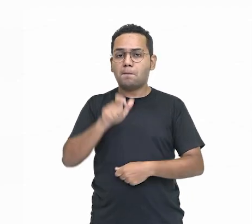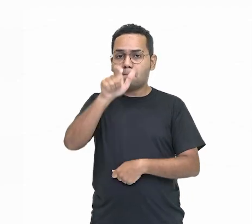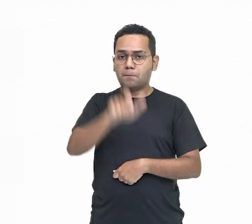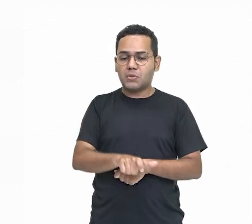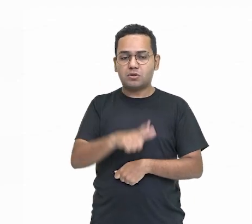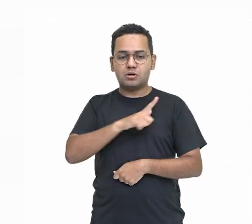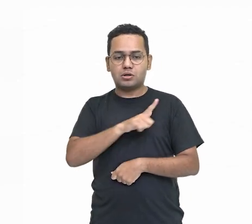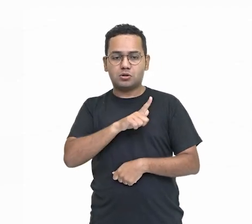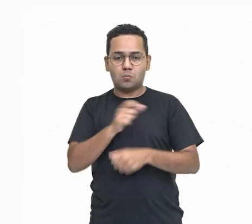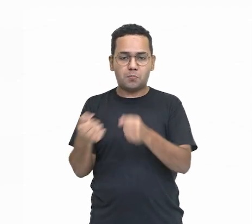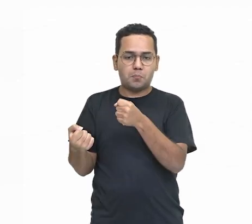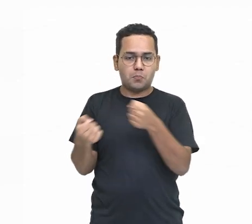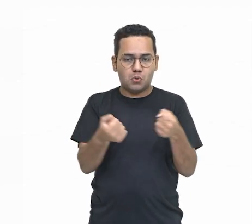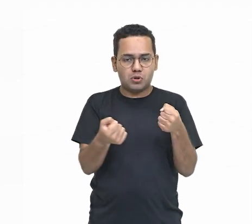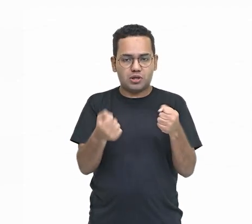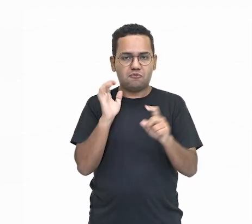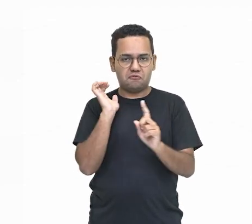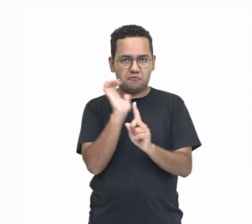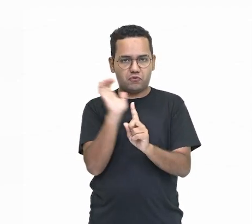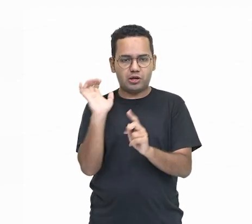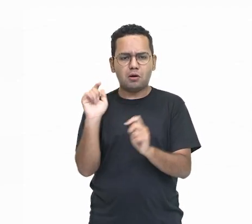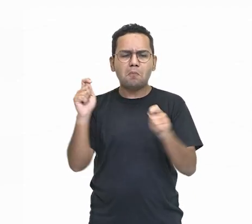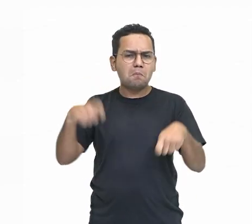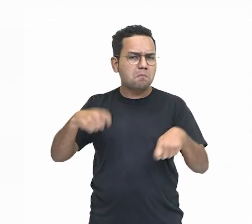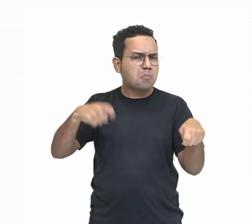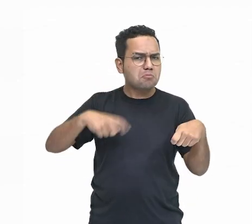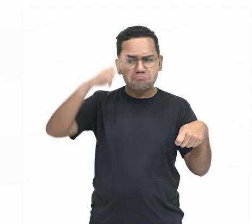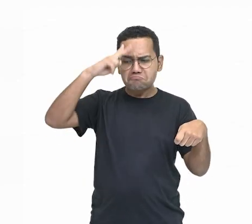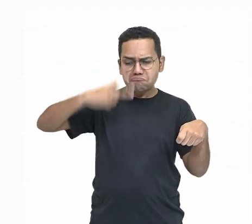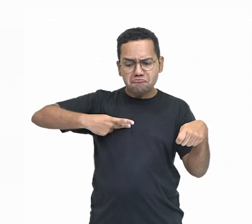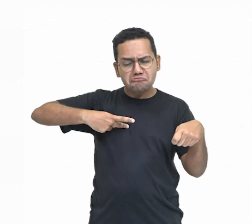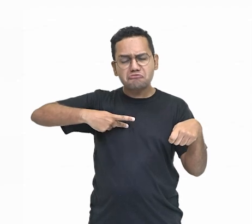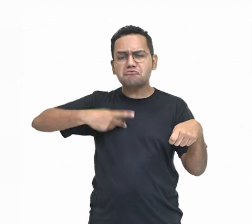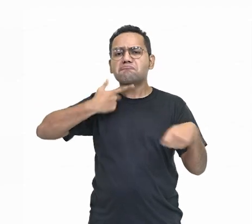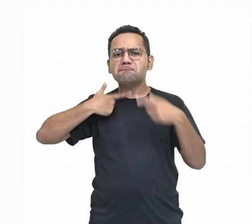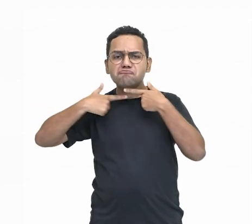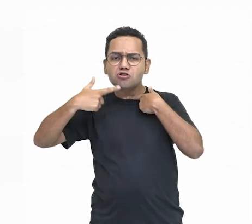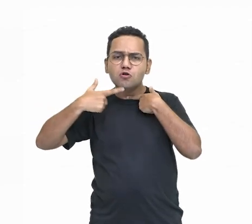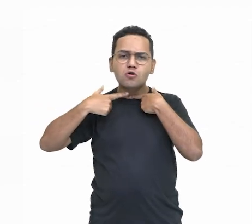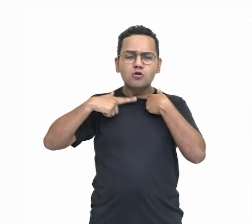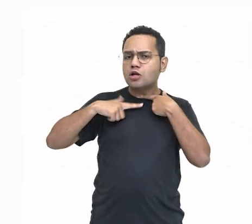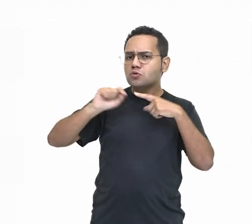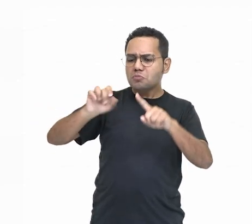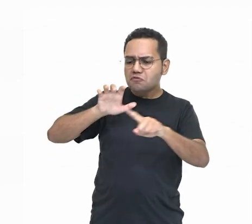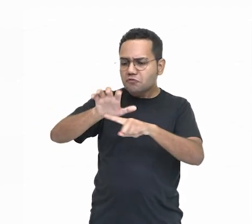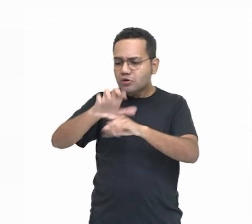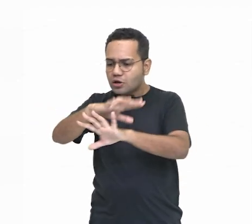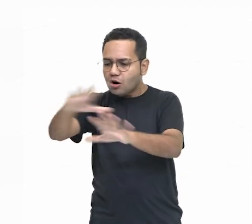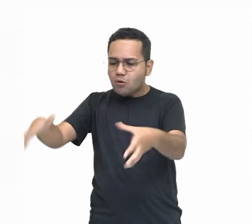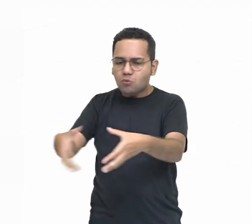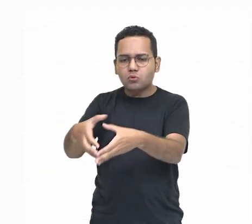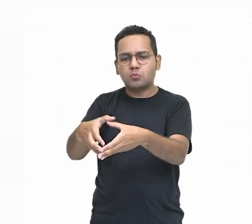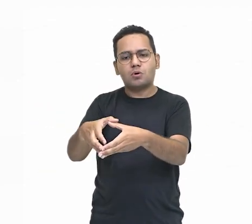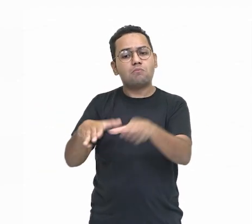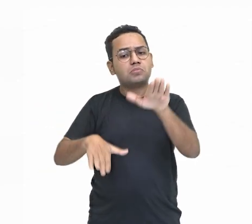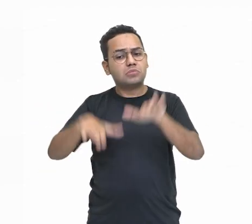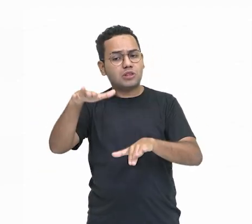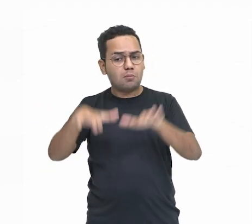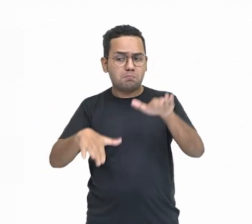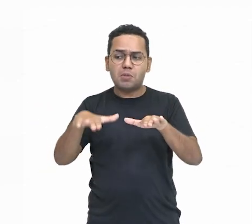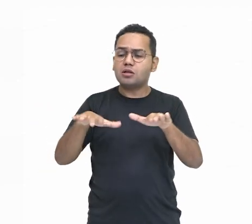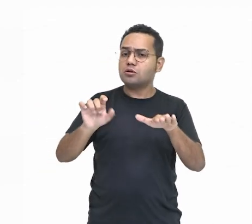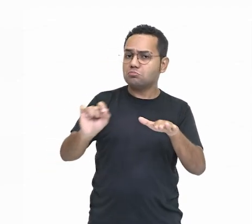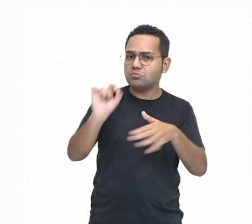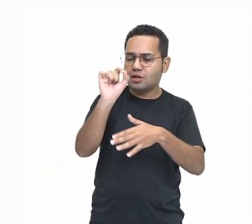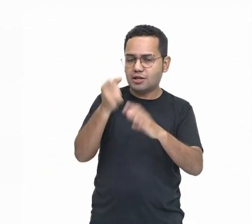político pode fazer valer sua vontade sobre a coletividade em determinadas condições sociais